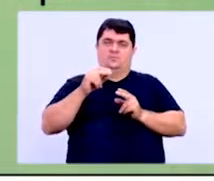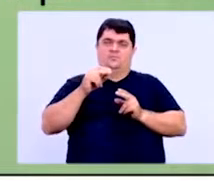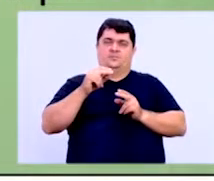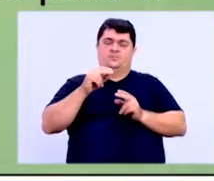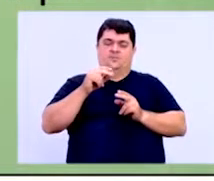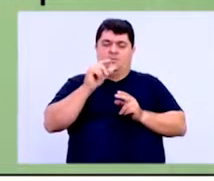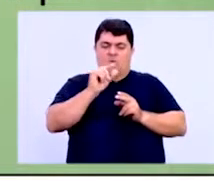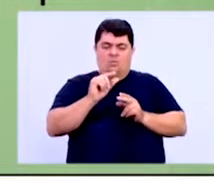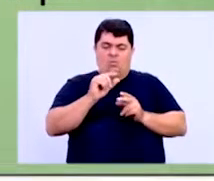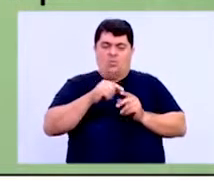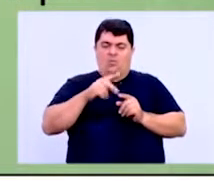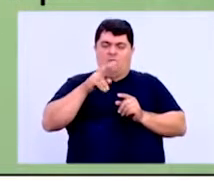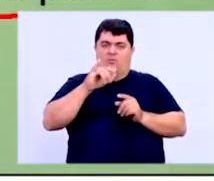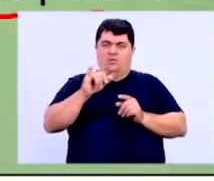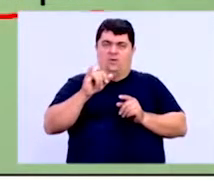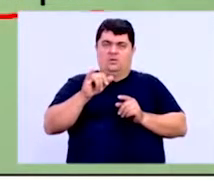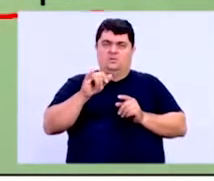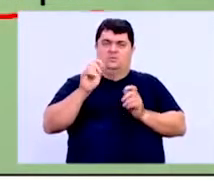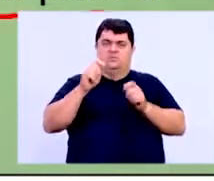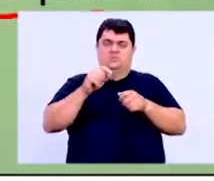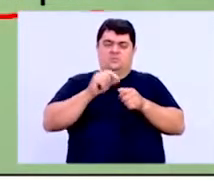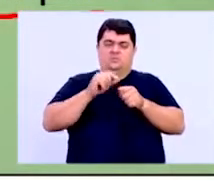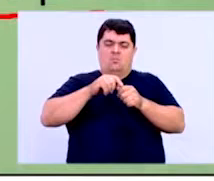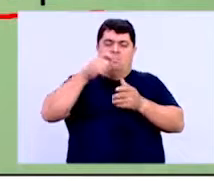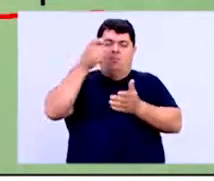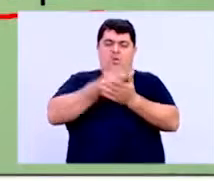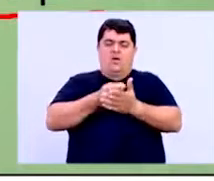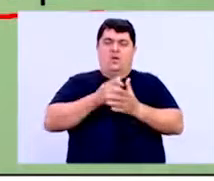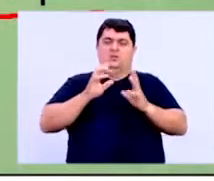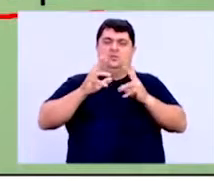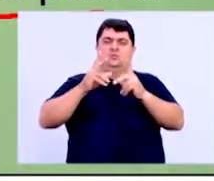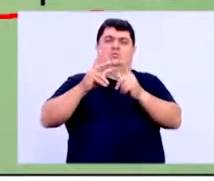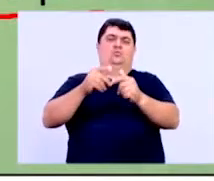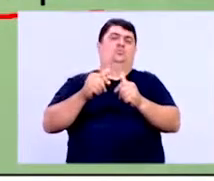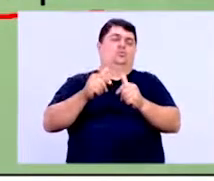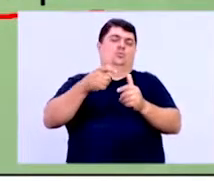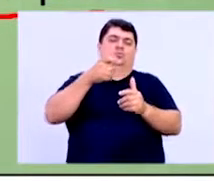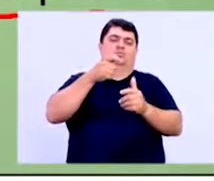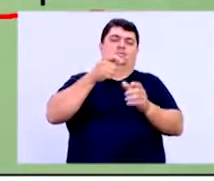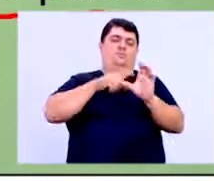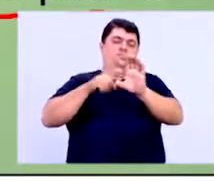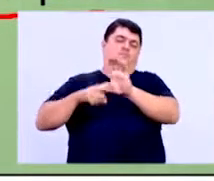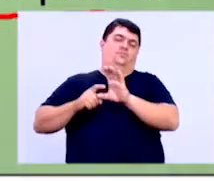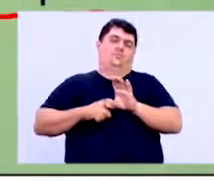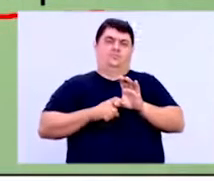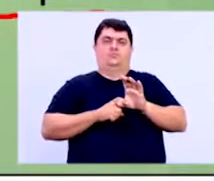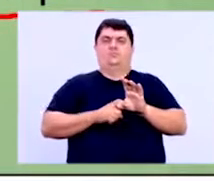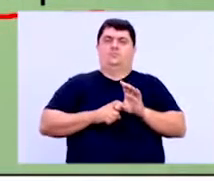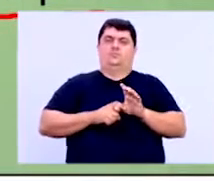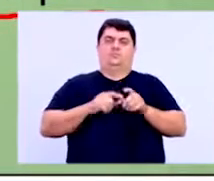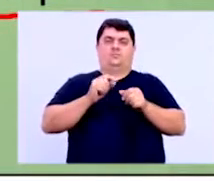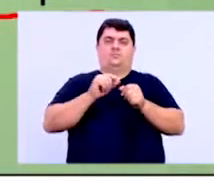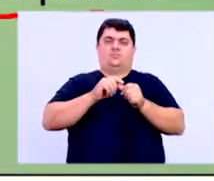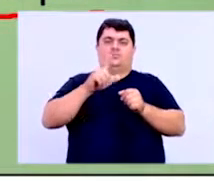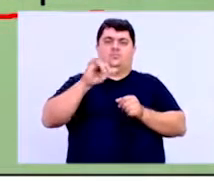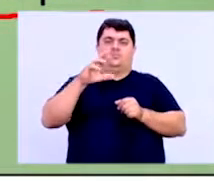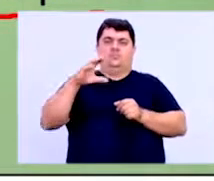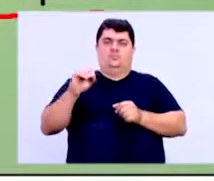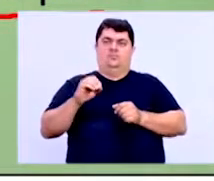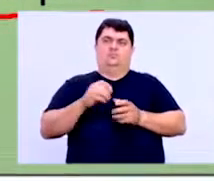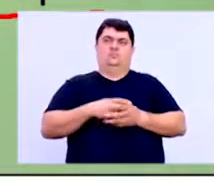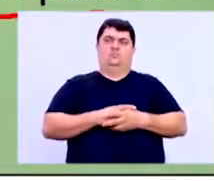está disponível para a cobertura dos custos fixos para a geração do lucro. Certo? Espera aí.